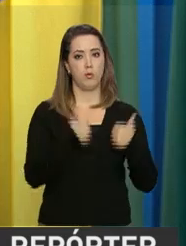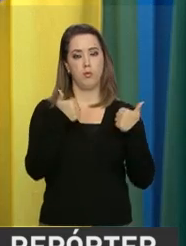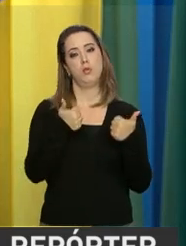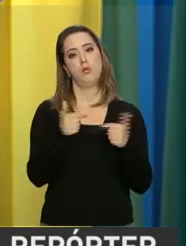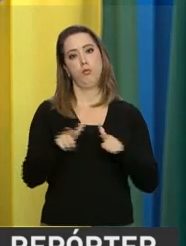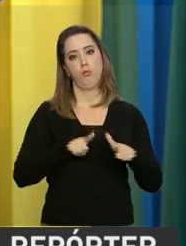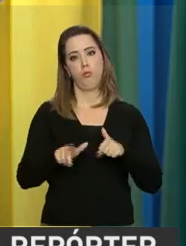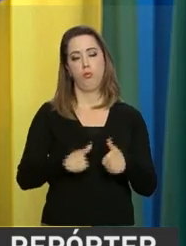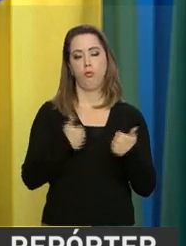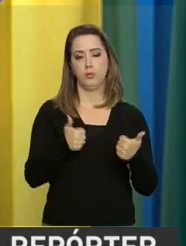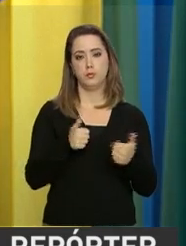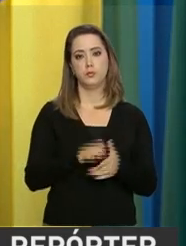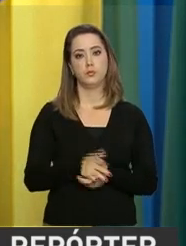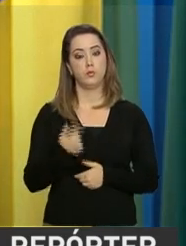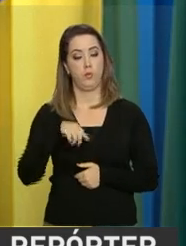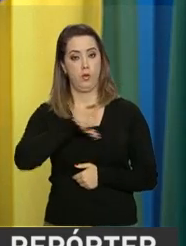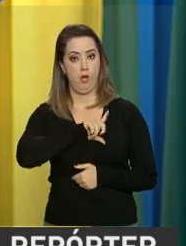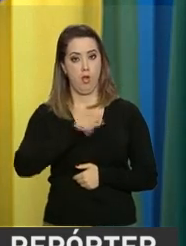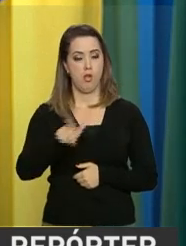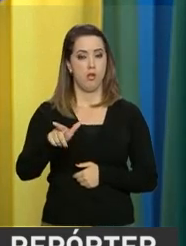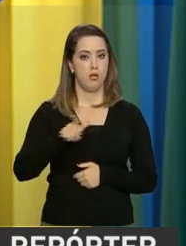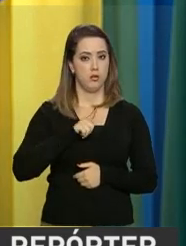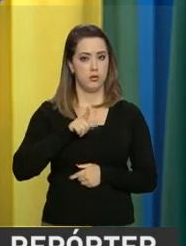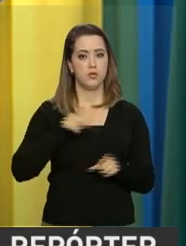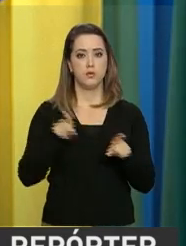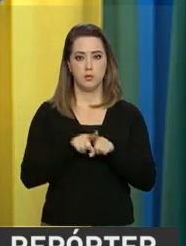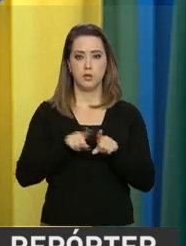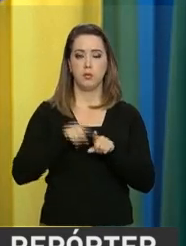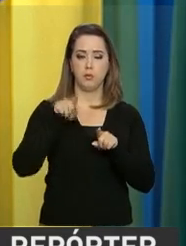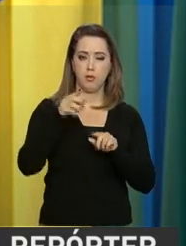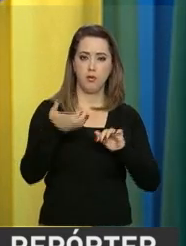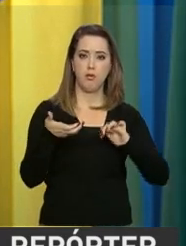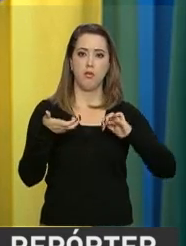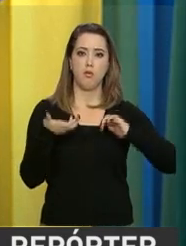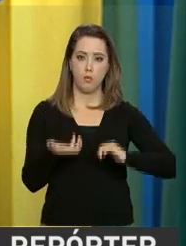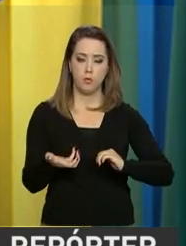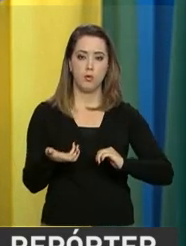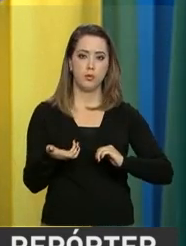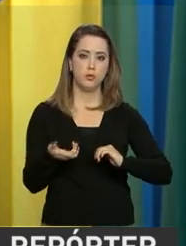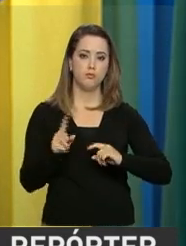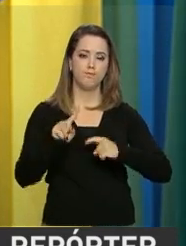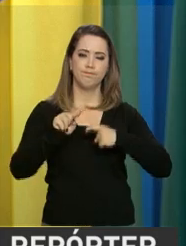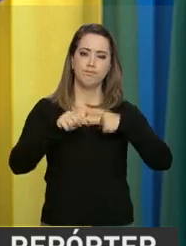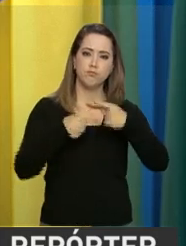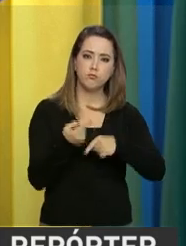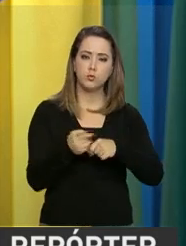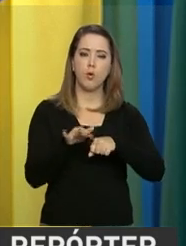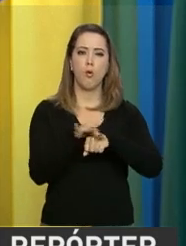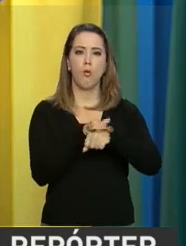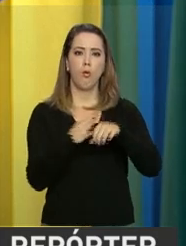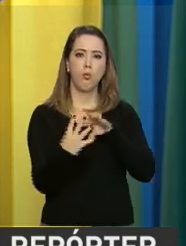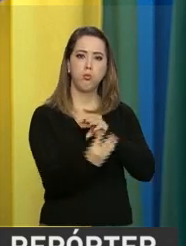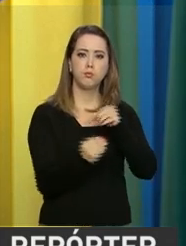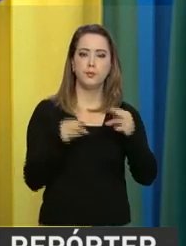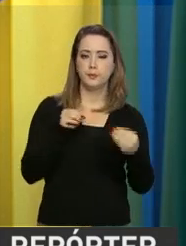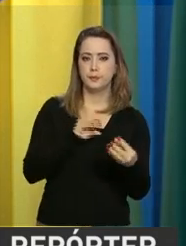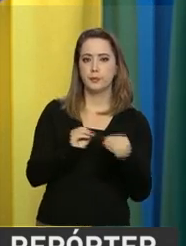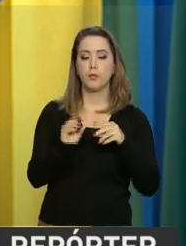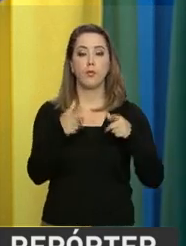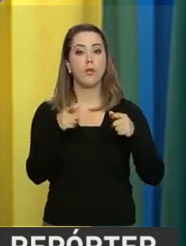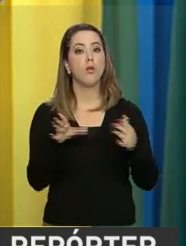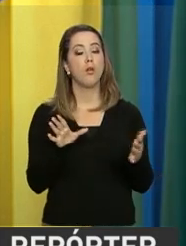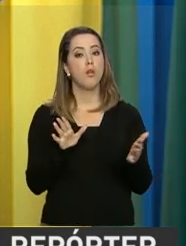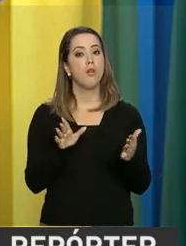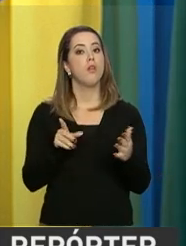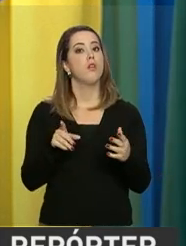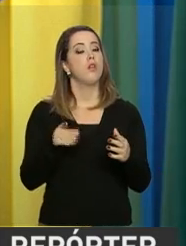eficiente obtivemos no congresso depois de longa discussão a aprovação